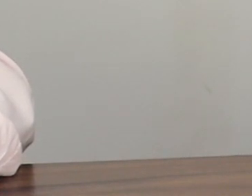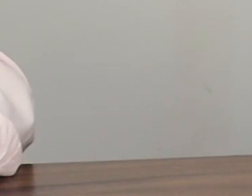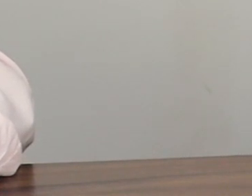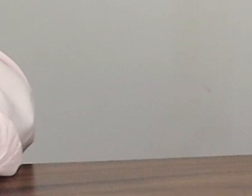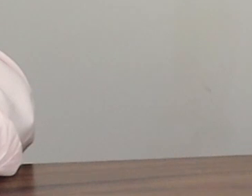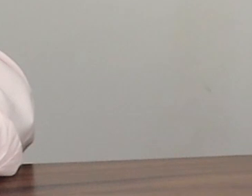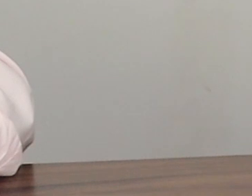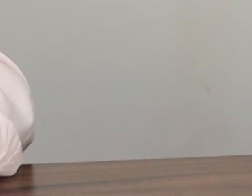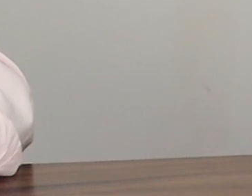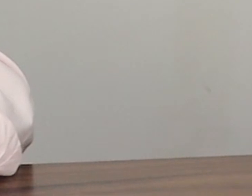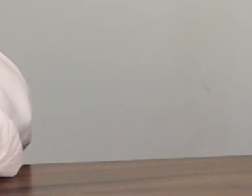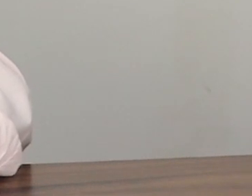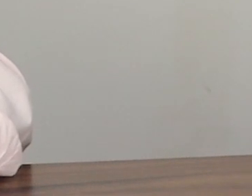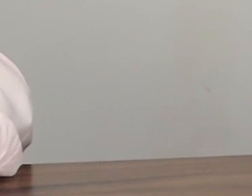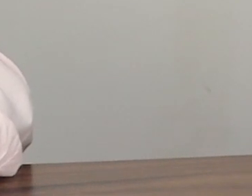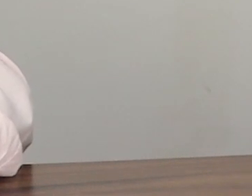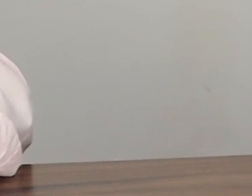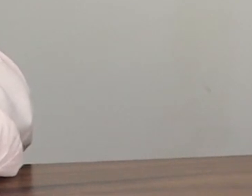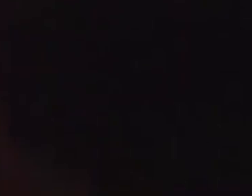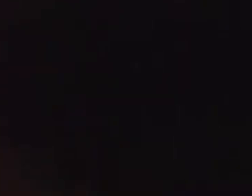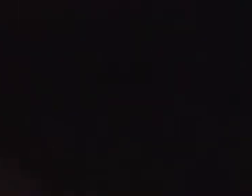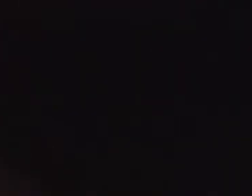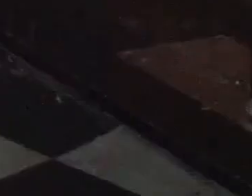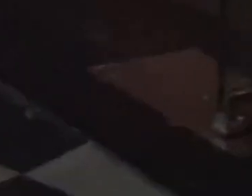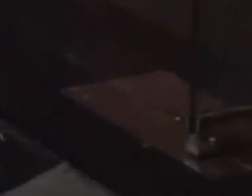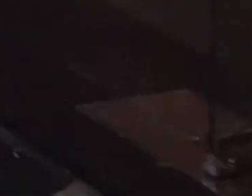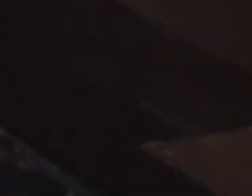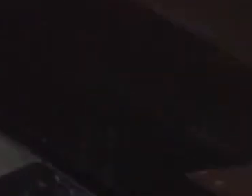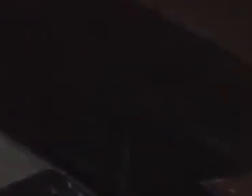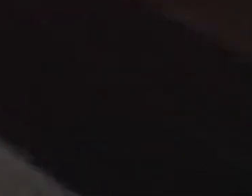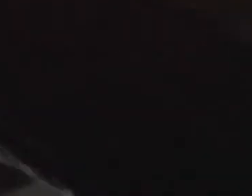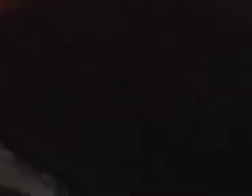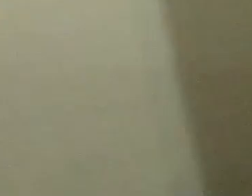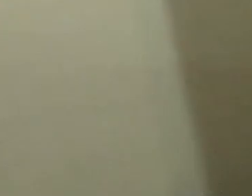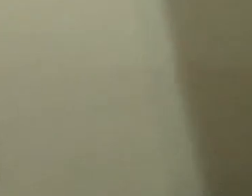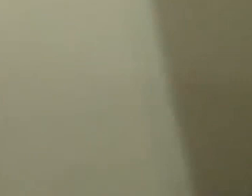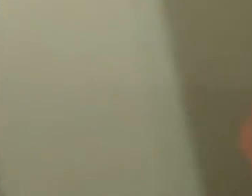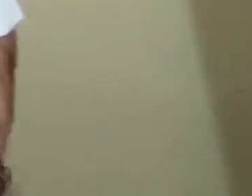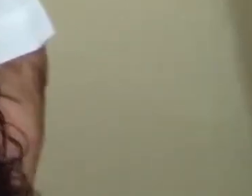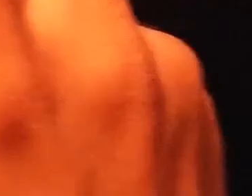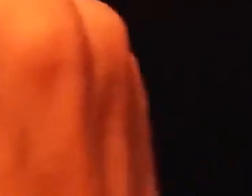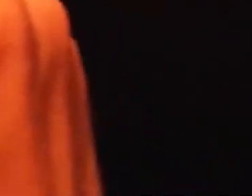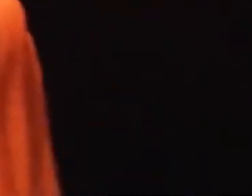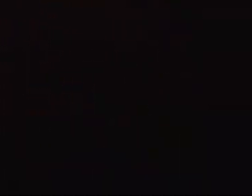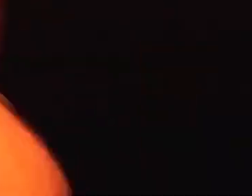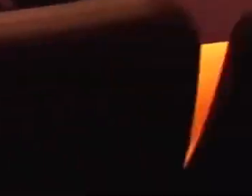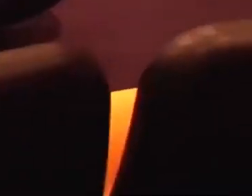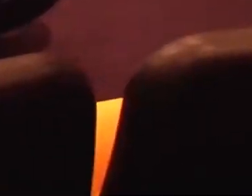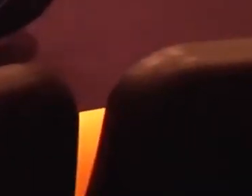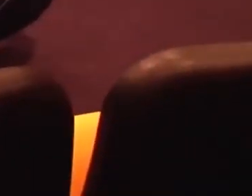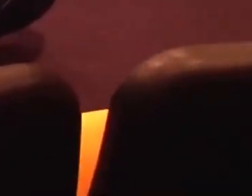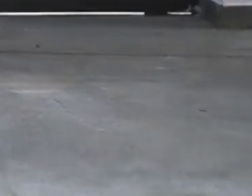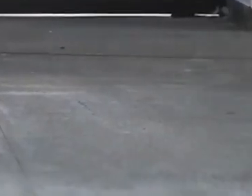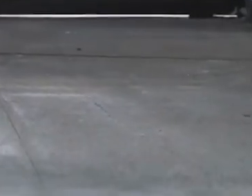todos os sentidos é nossa meta e o nosso horizonte. Nanismo. O que você sabe sobre isso? O nanismo é uma